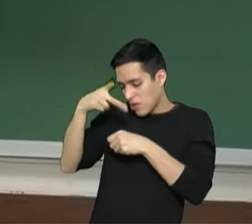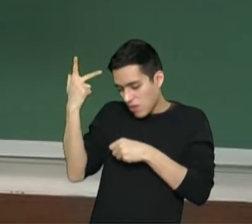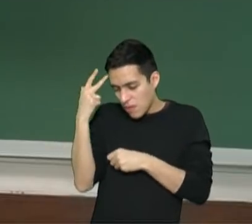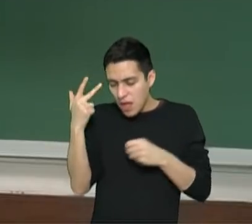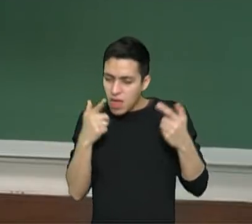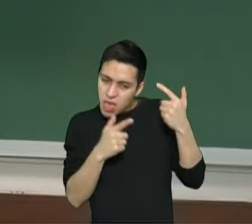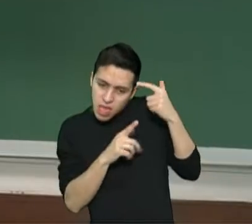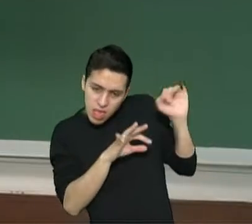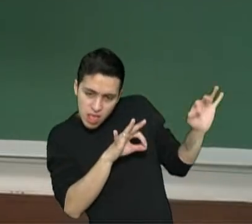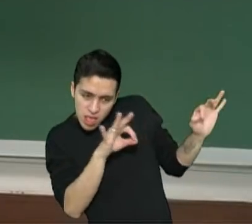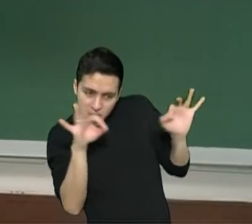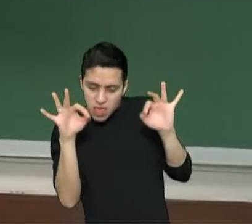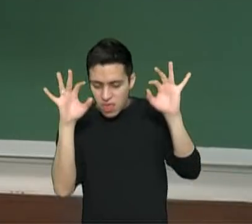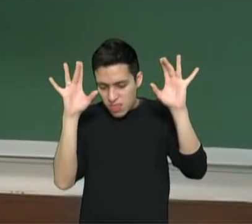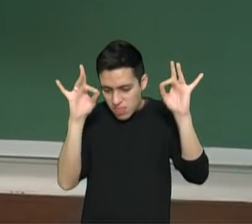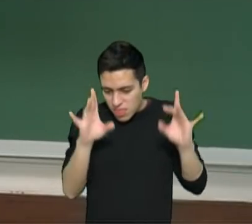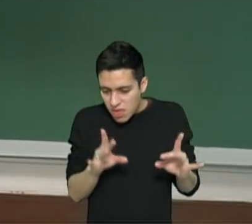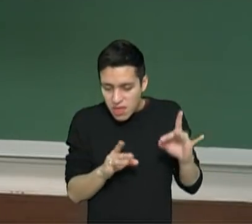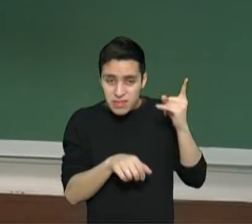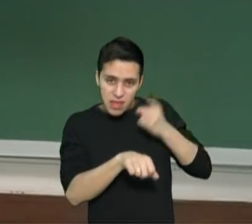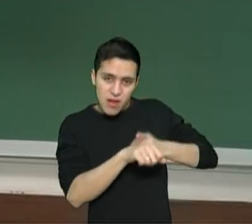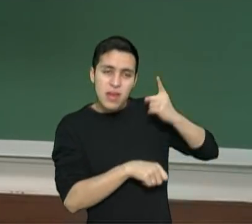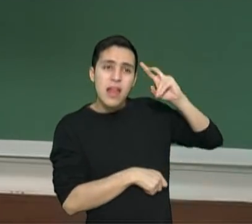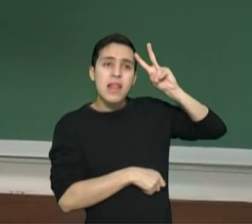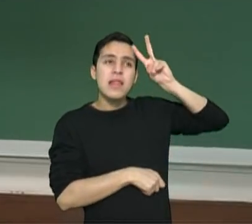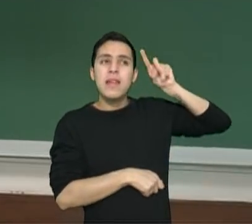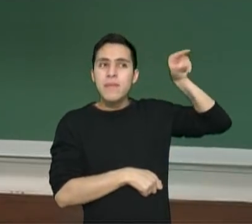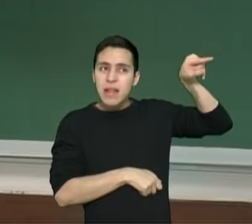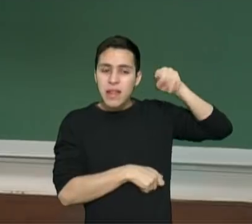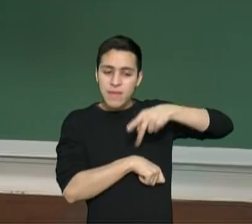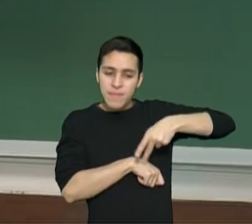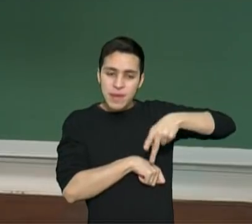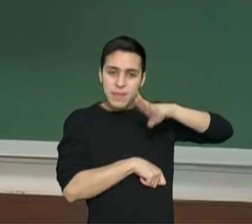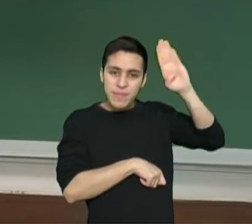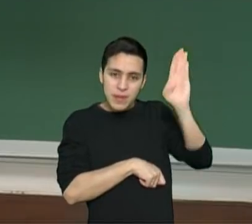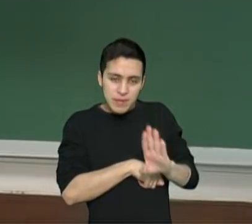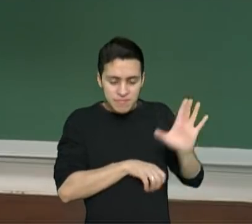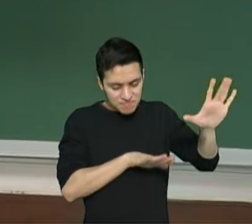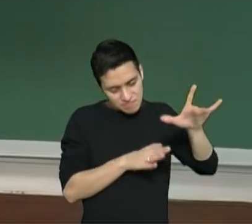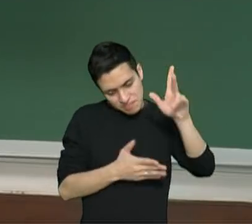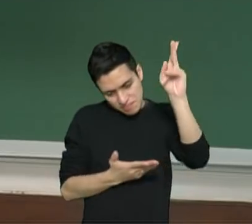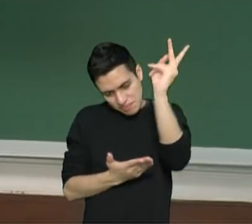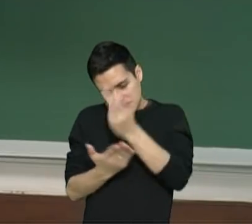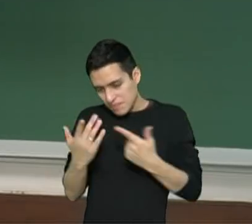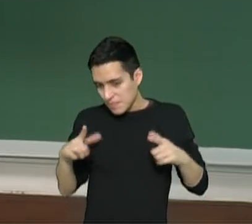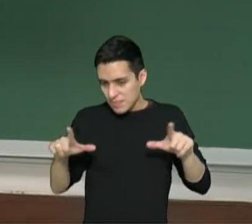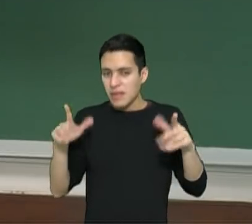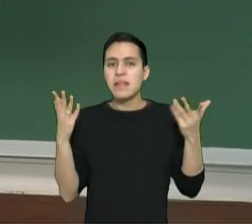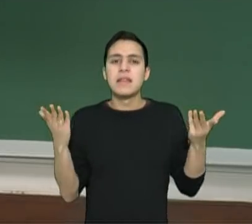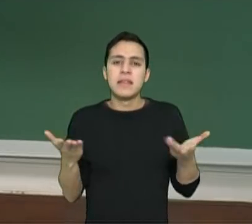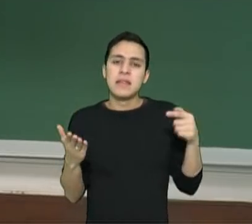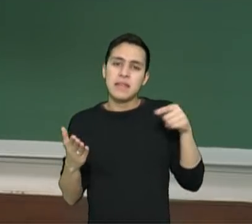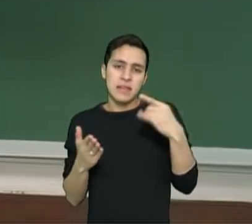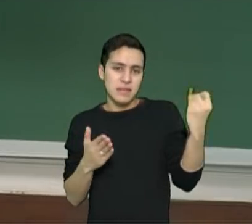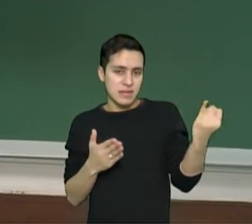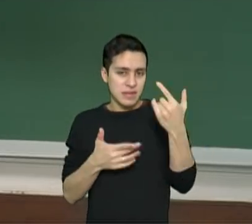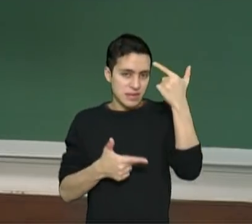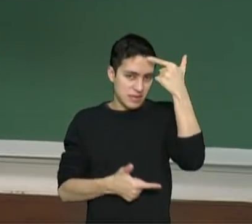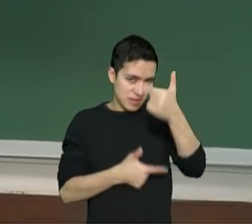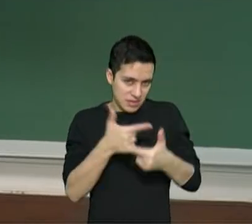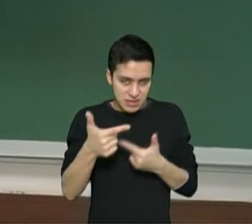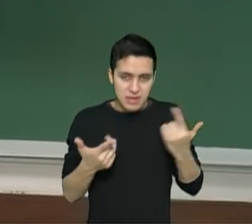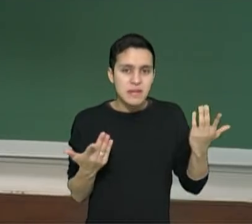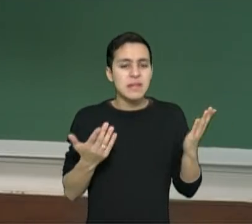também vai trabalhar não só com o que ele está vendo na hora, mas com a lembrança desse local também. Então é muito importante esse trabalho